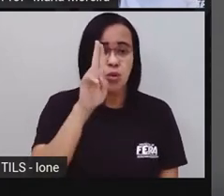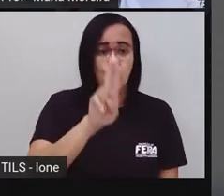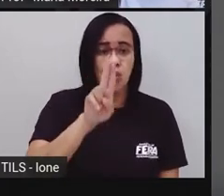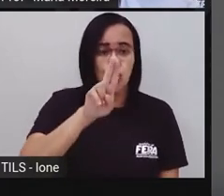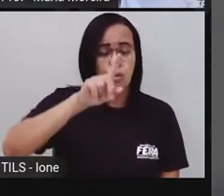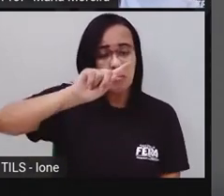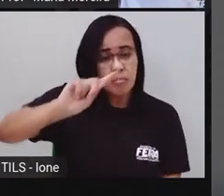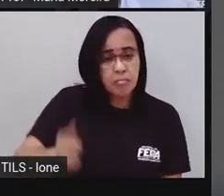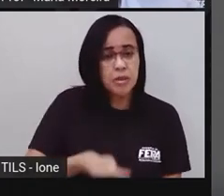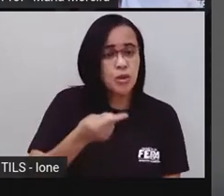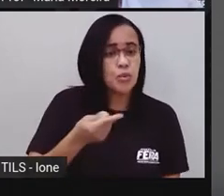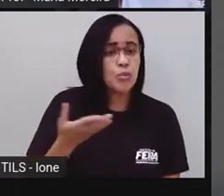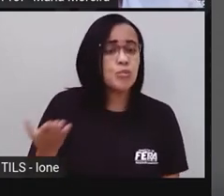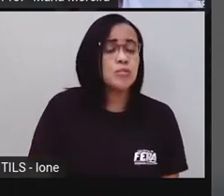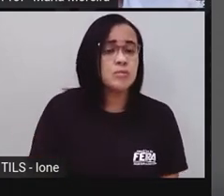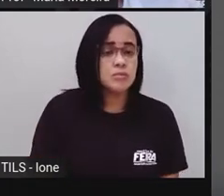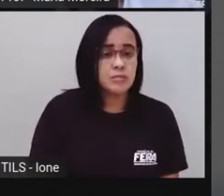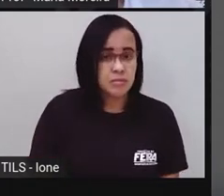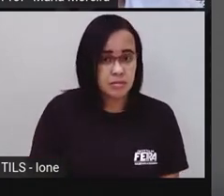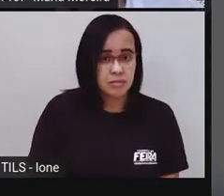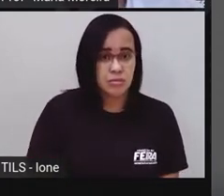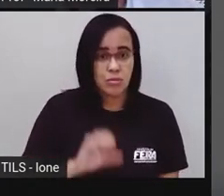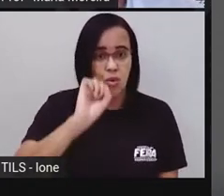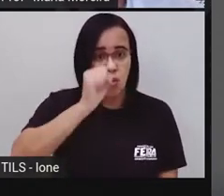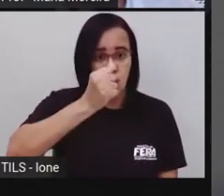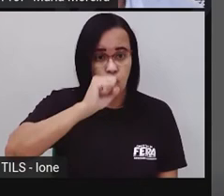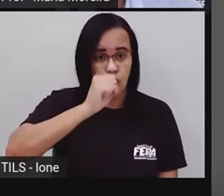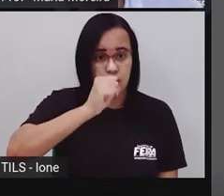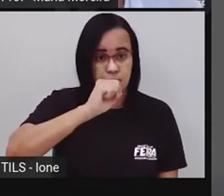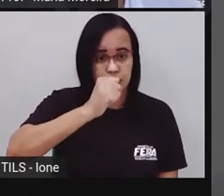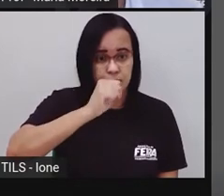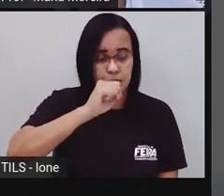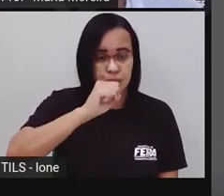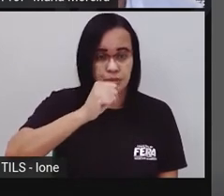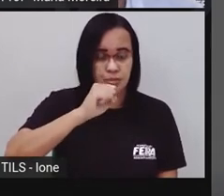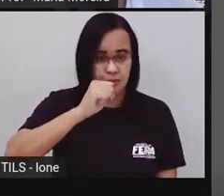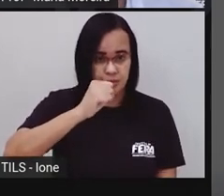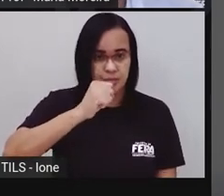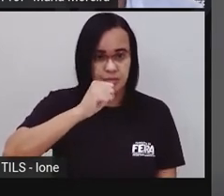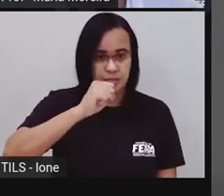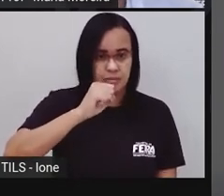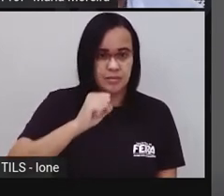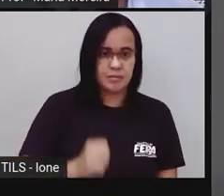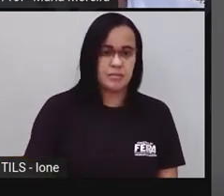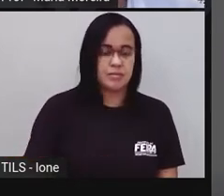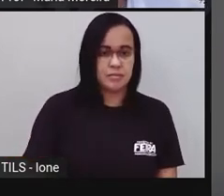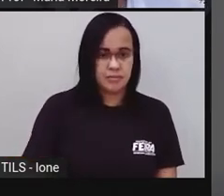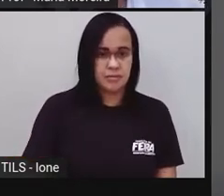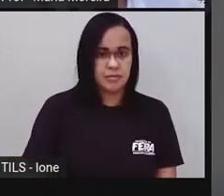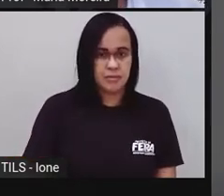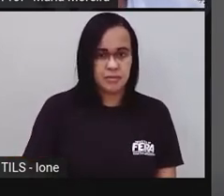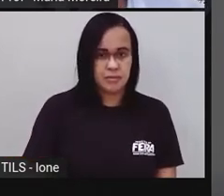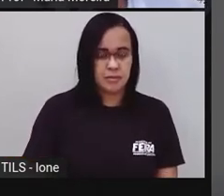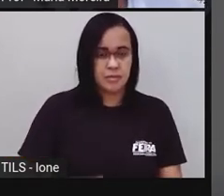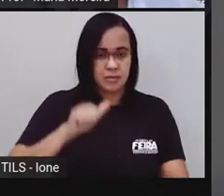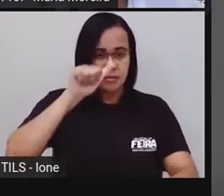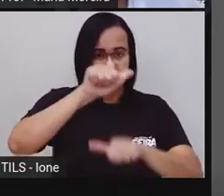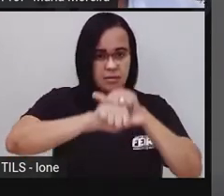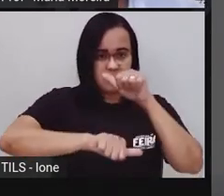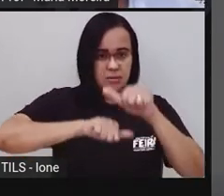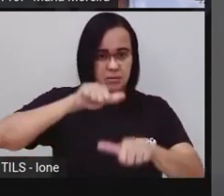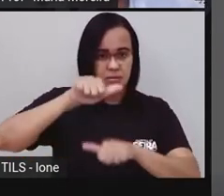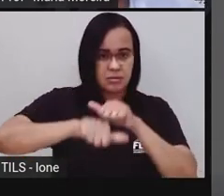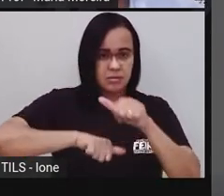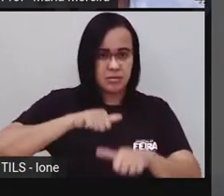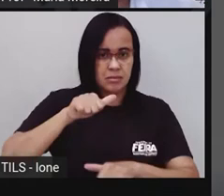milhar aqui eu tenho que ó oito é isso oi tô indo aí de milhar transformando